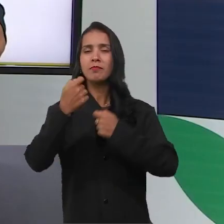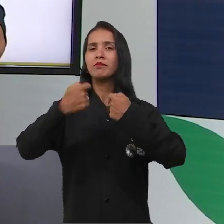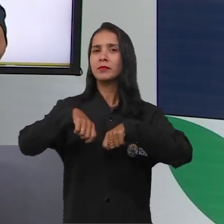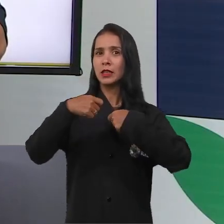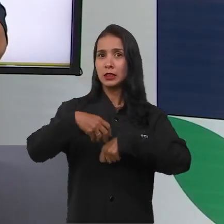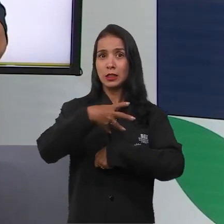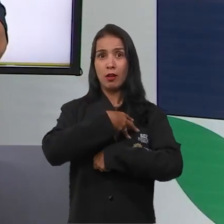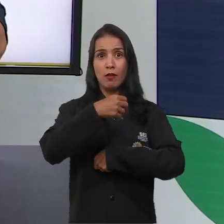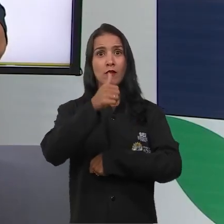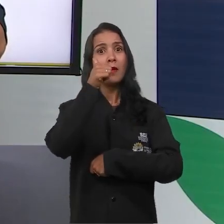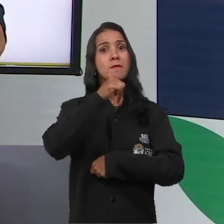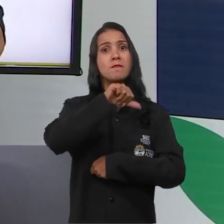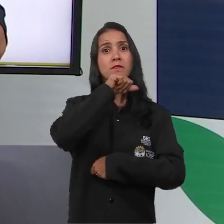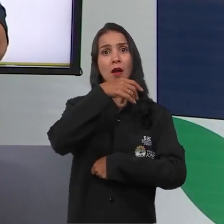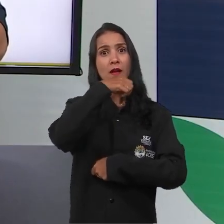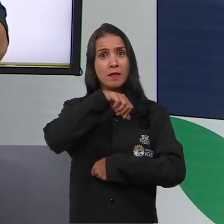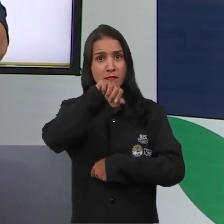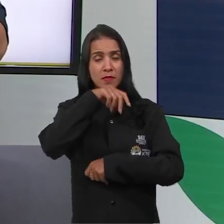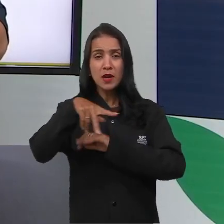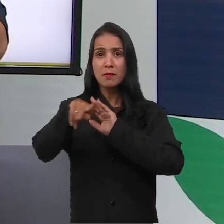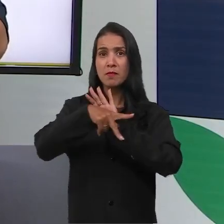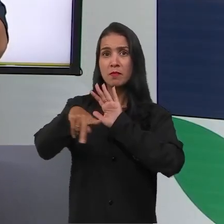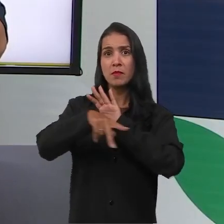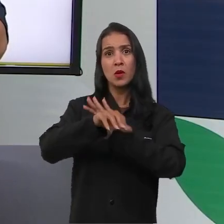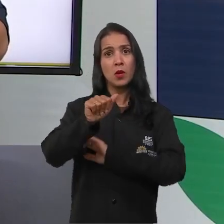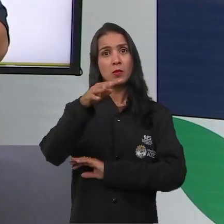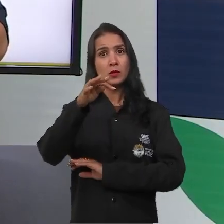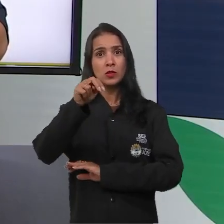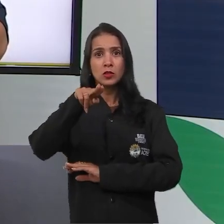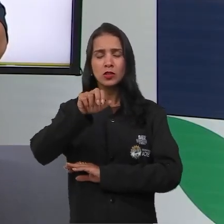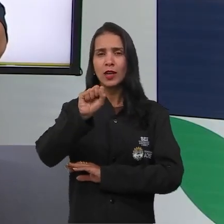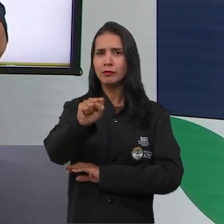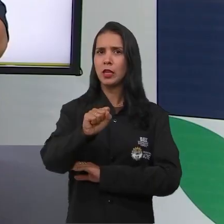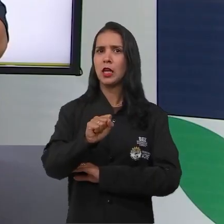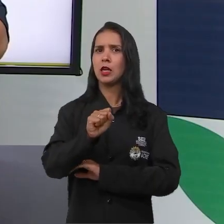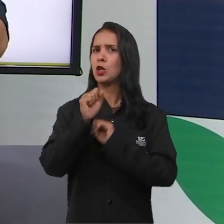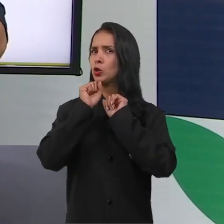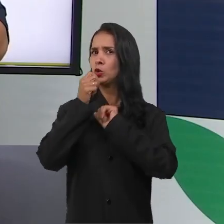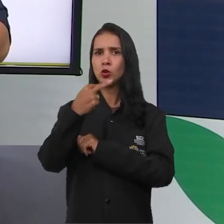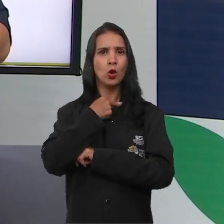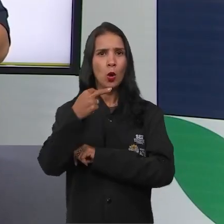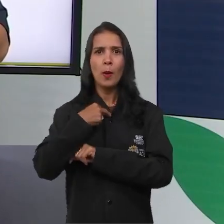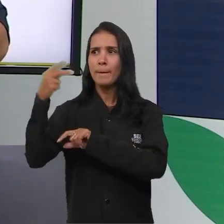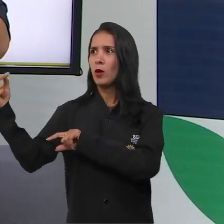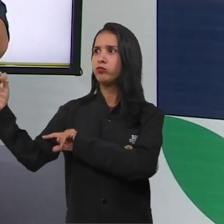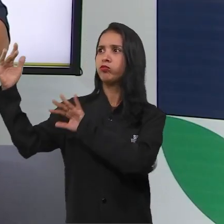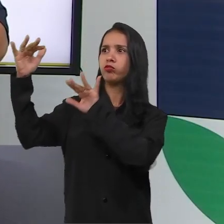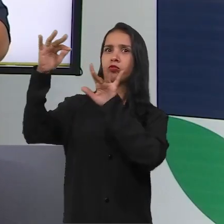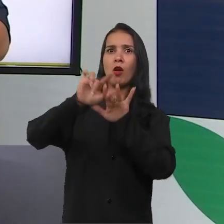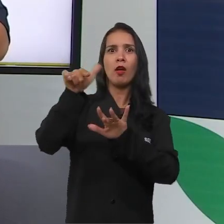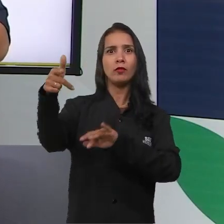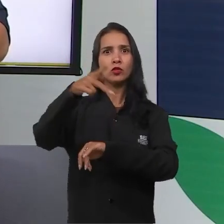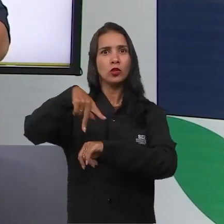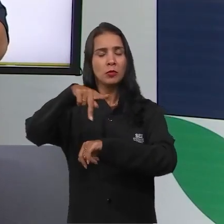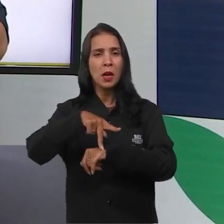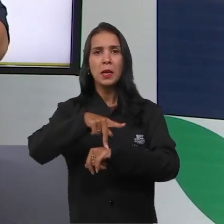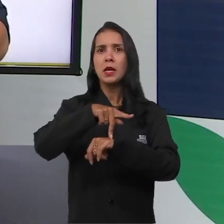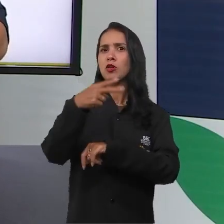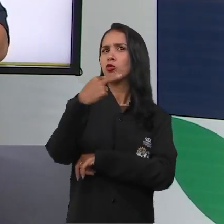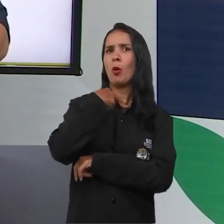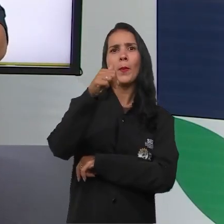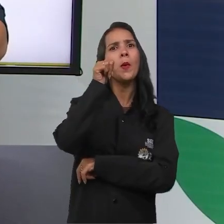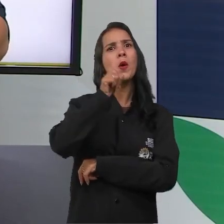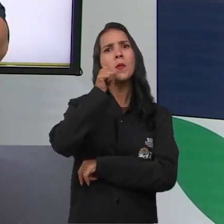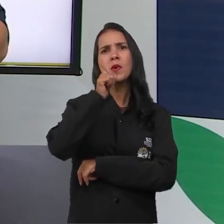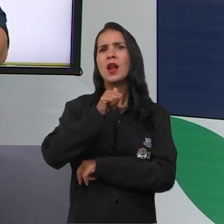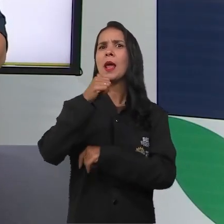mãe ateniense, não pode ser estrangeiro, não pode ser escravo, não pode ser mulher, então tem que ser homem, maior de